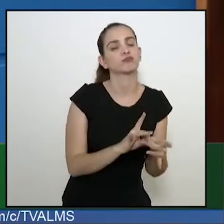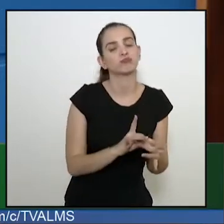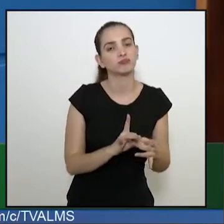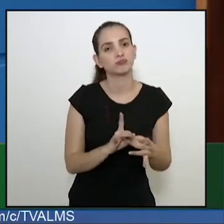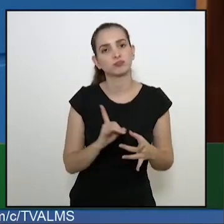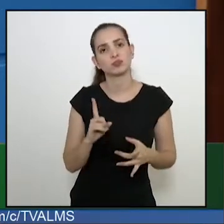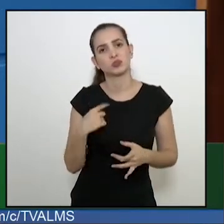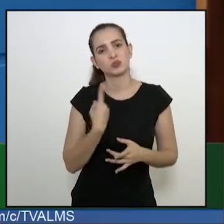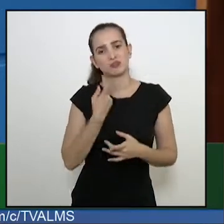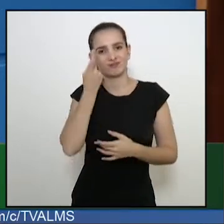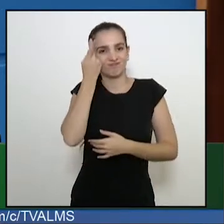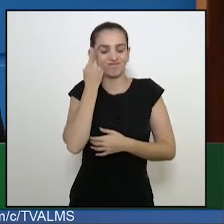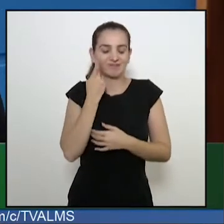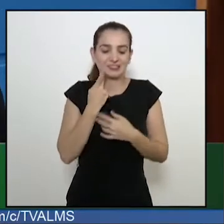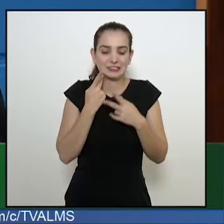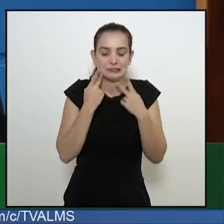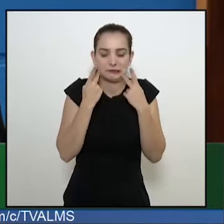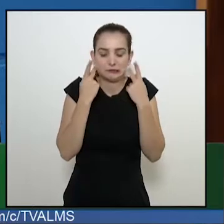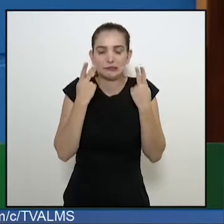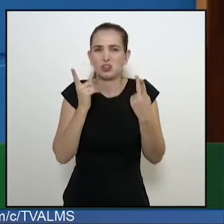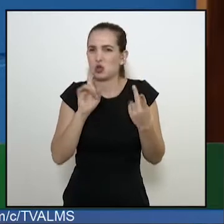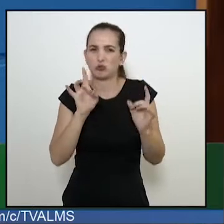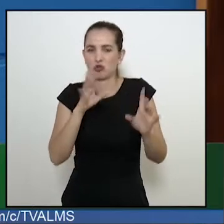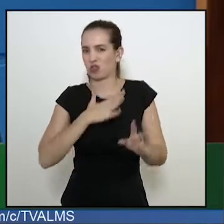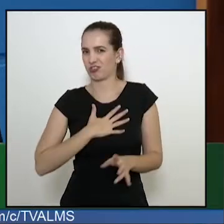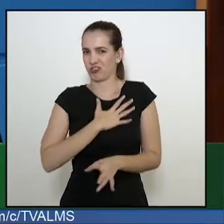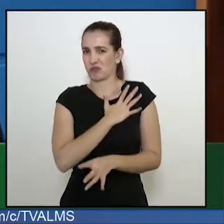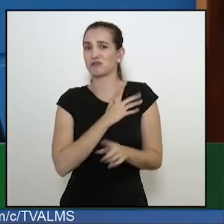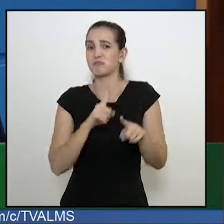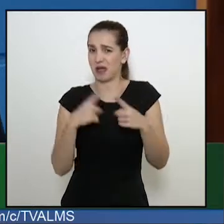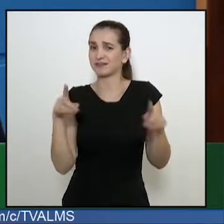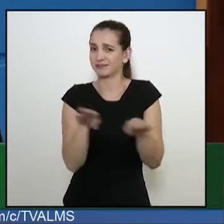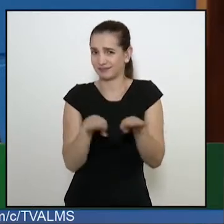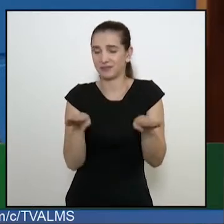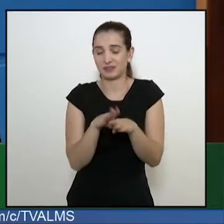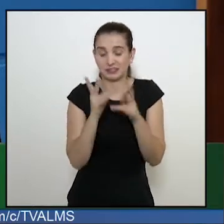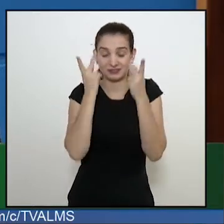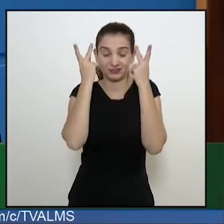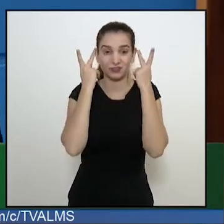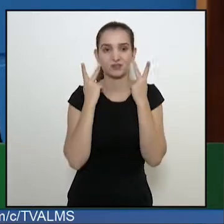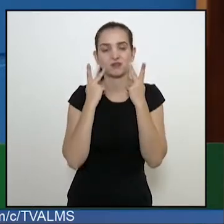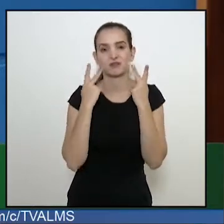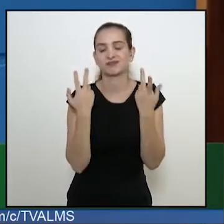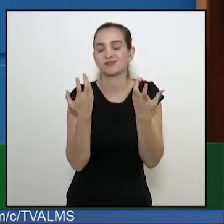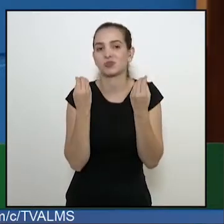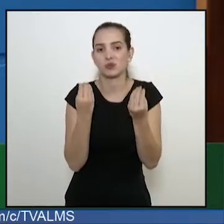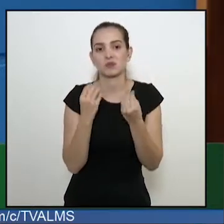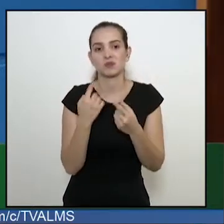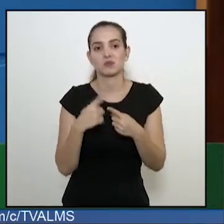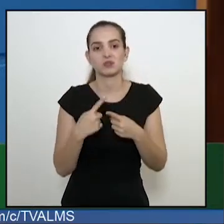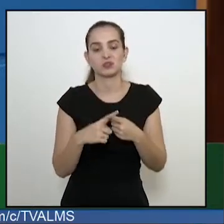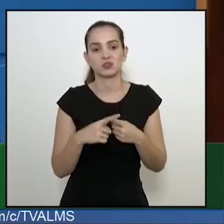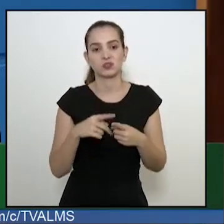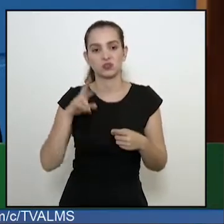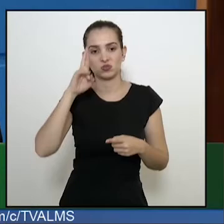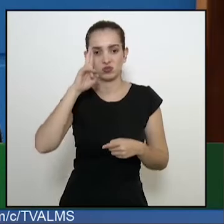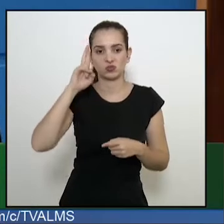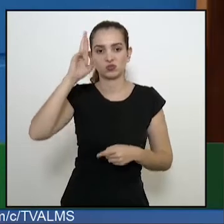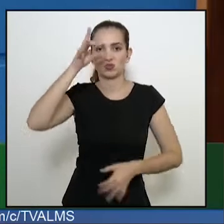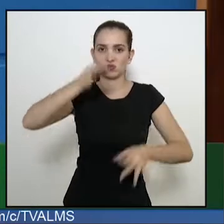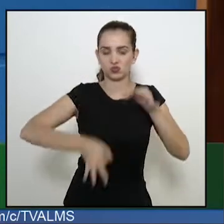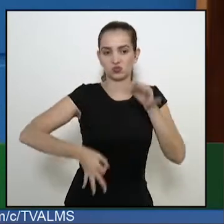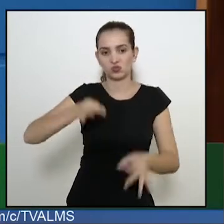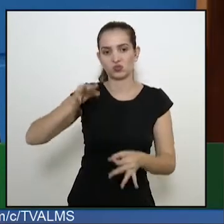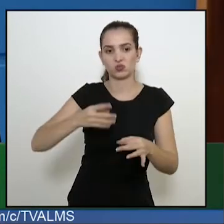causa constrangimento, não só nojo, mas constrangimento, porque chegar até a desembargadora, o próprio